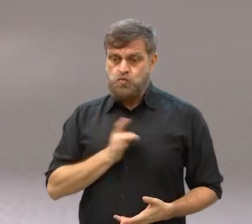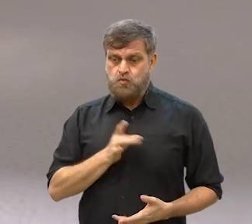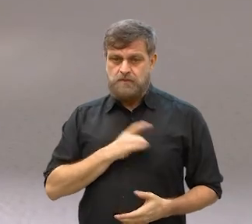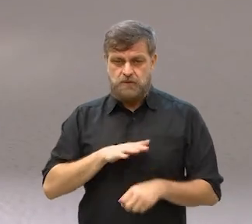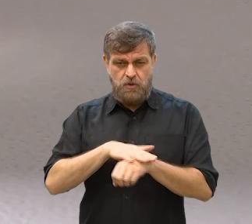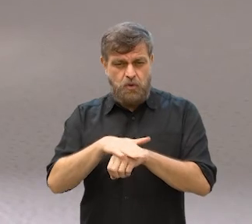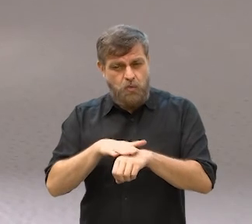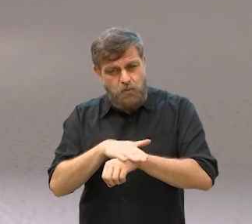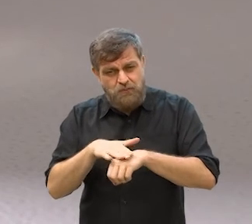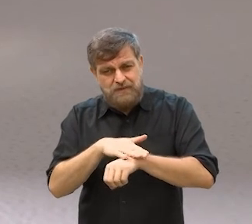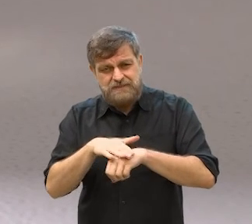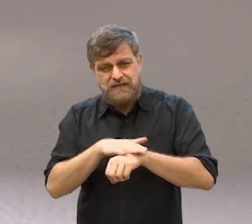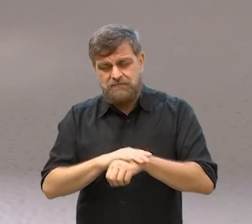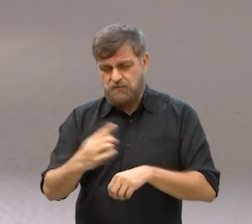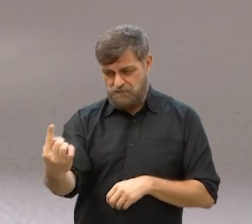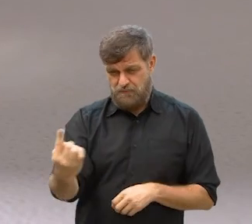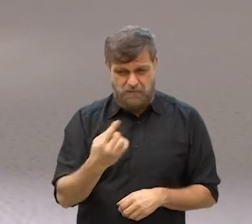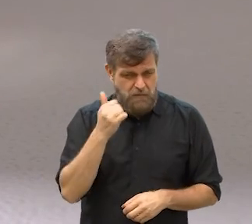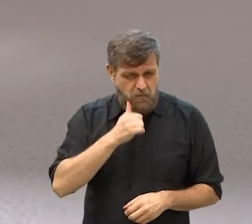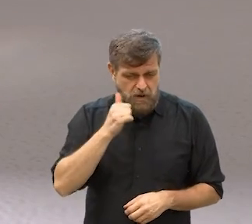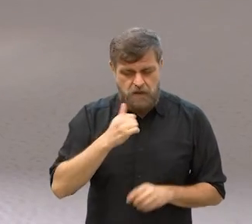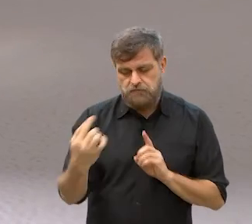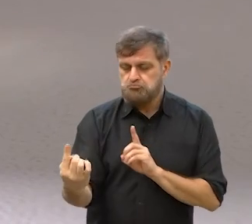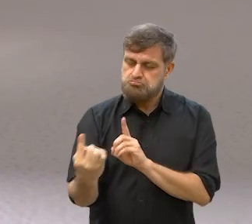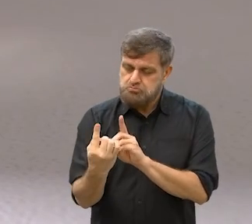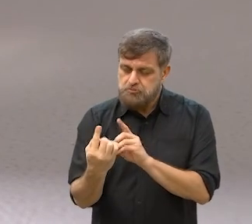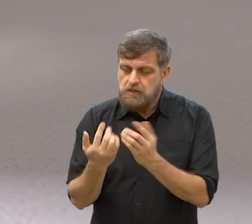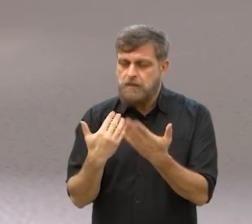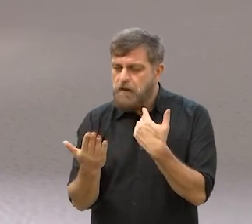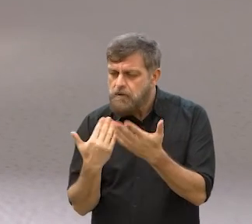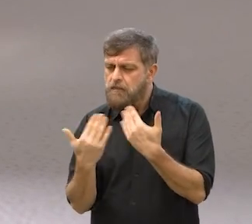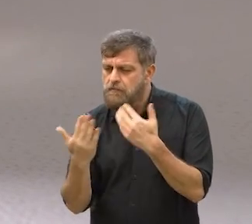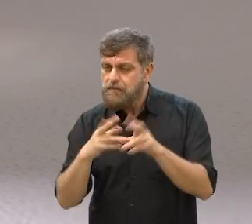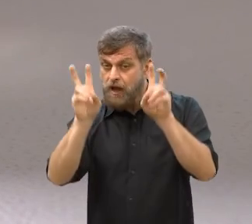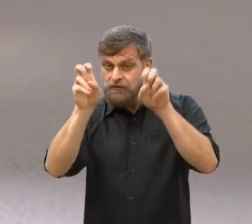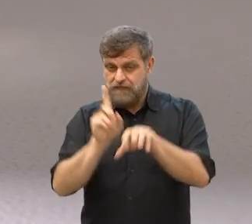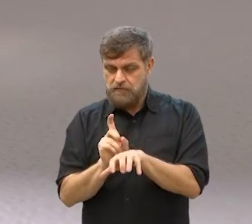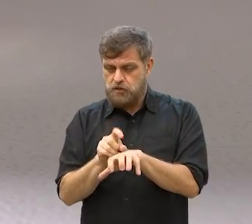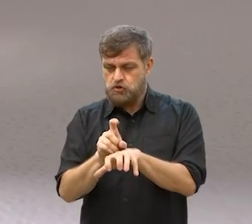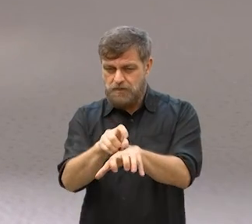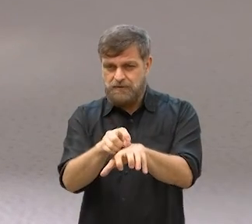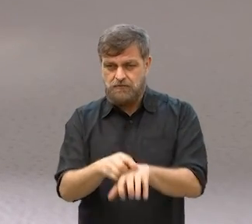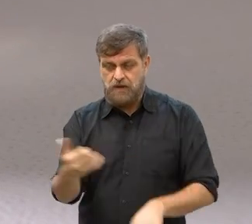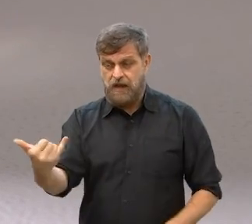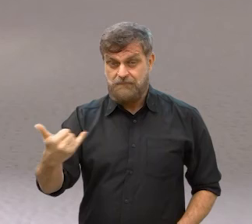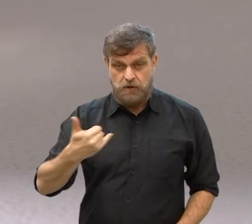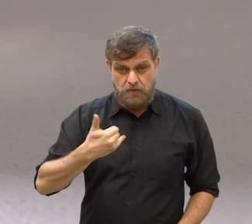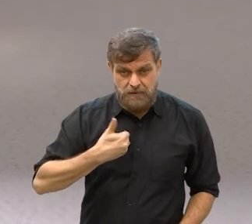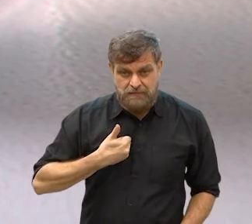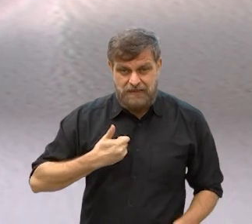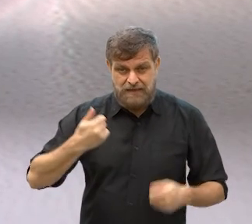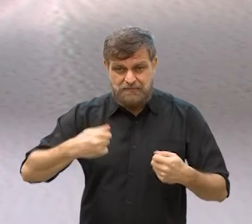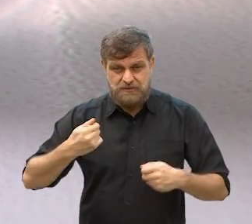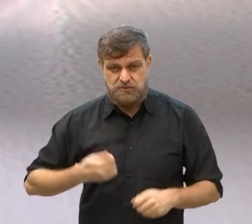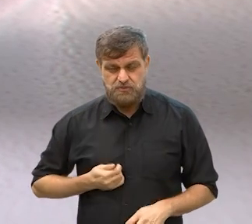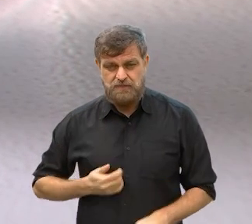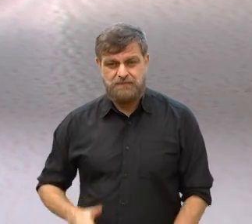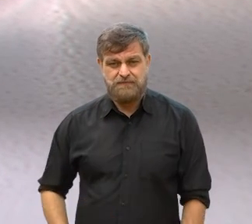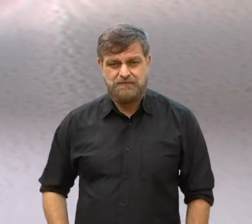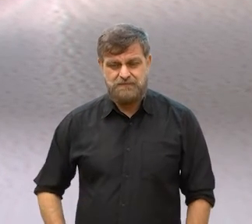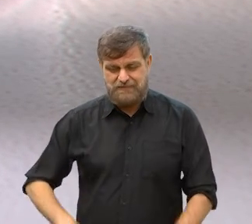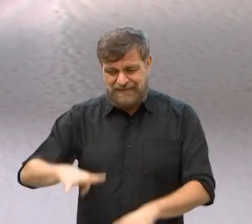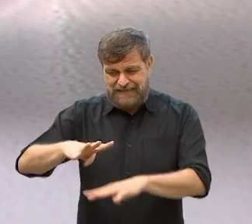conversava com uma moradora sobre esse tema. Ela disse que precisou tapar todas